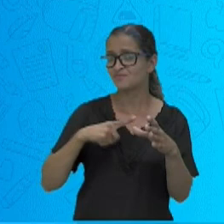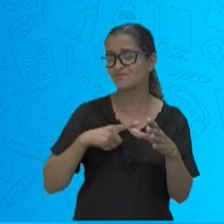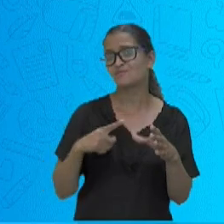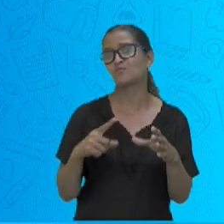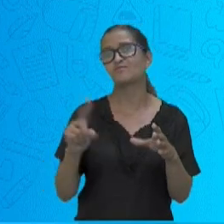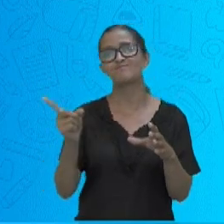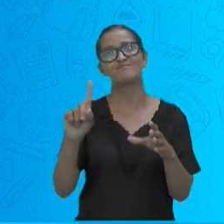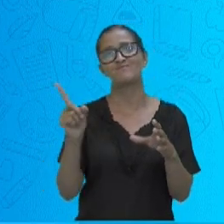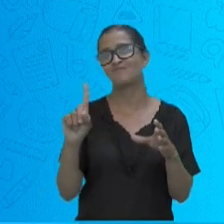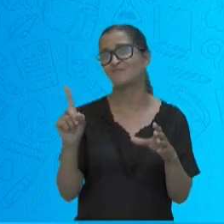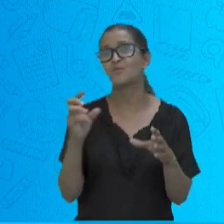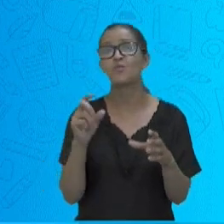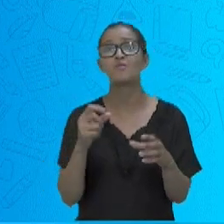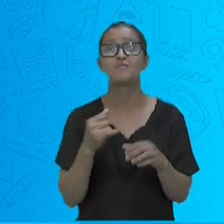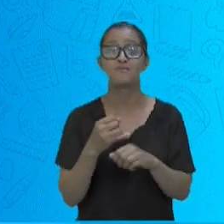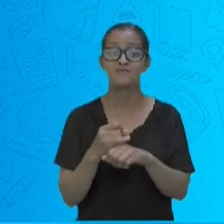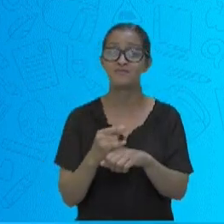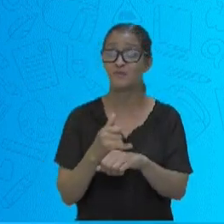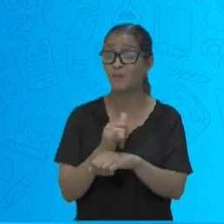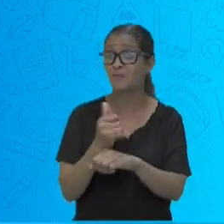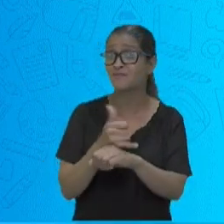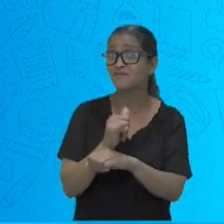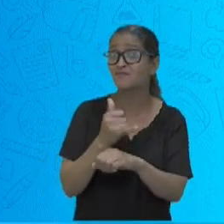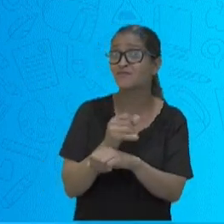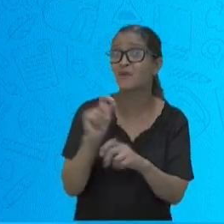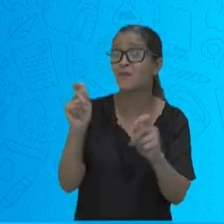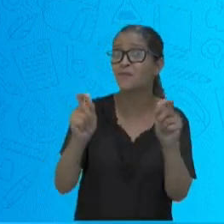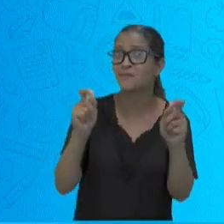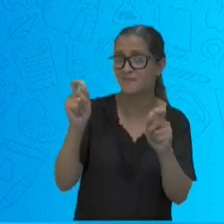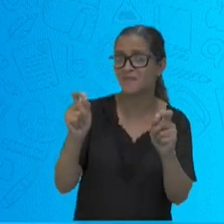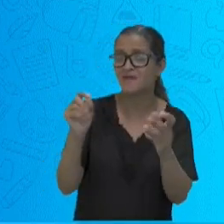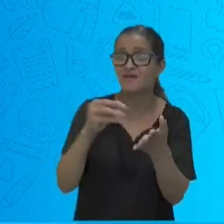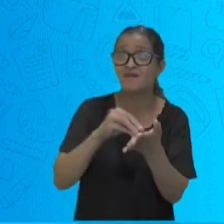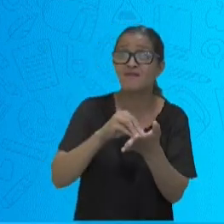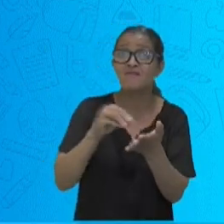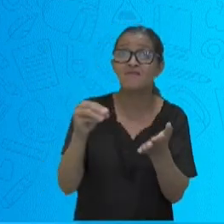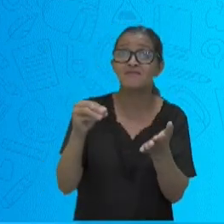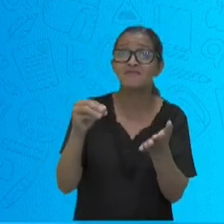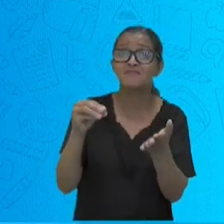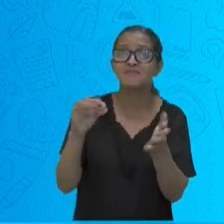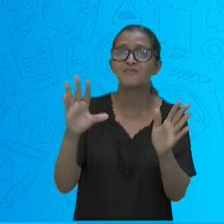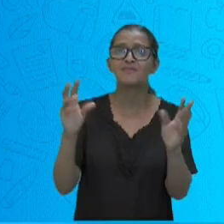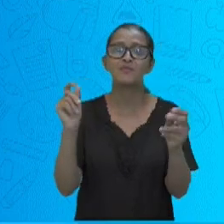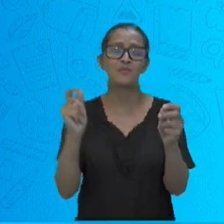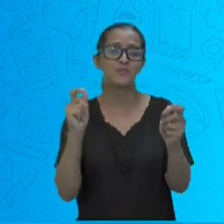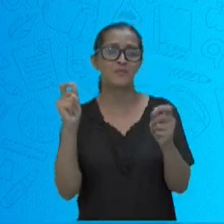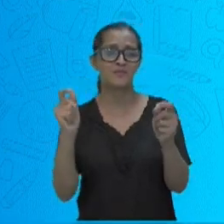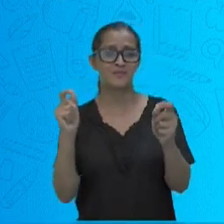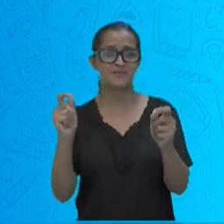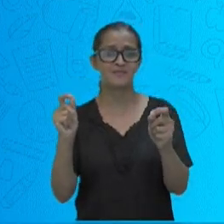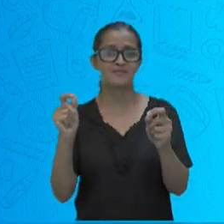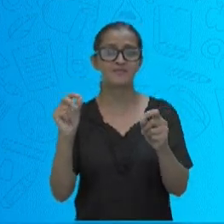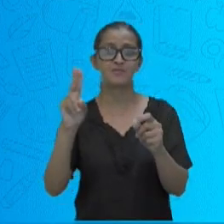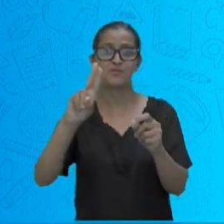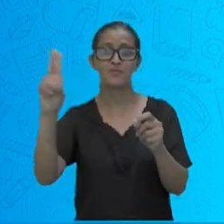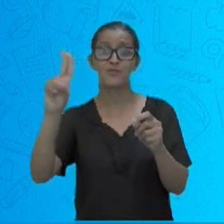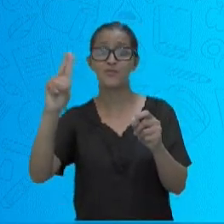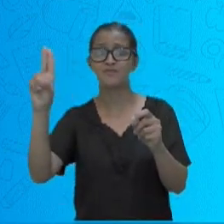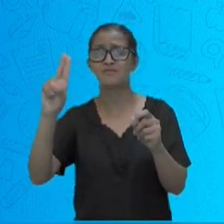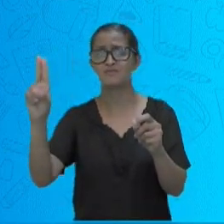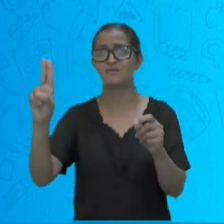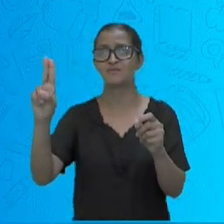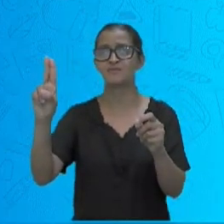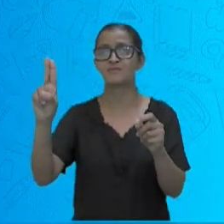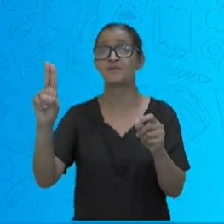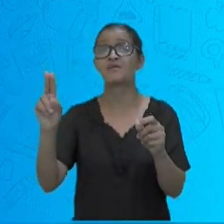seu gráfico é o título que você está colocando ali, as informações que você está colocando. Onde